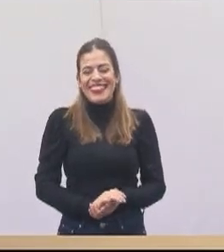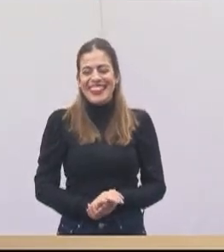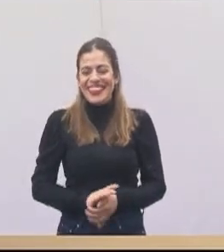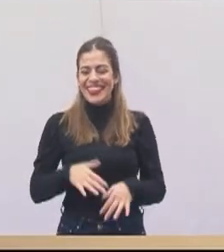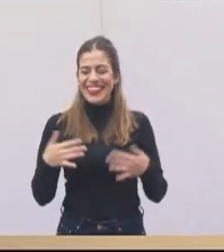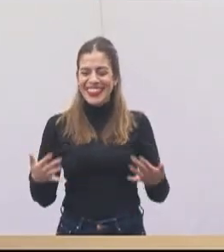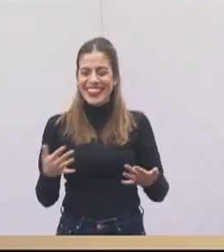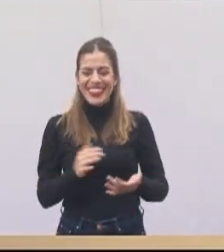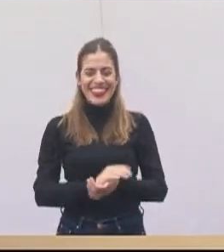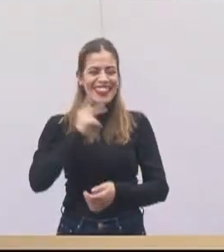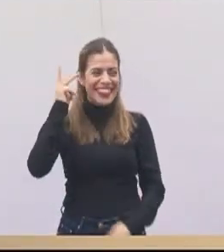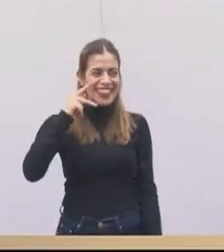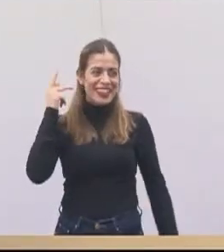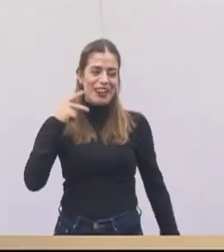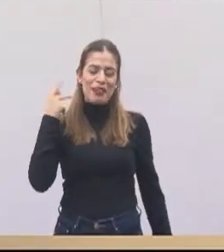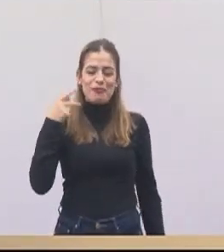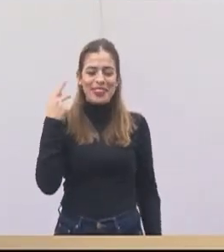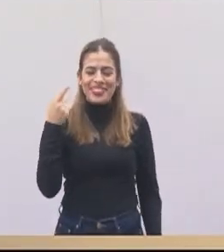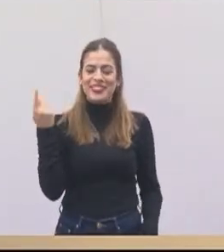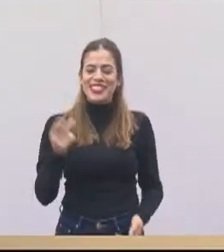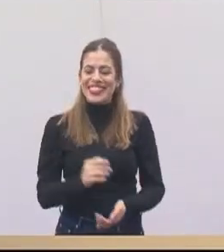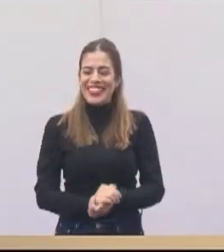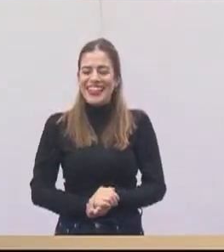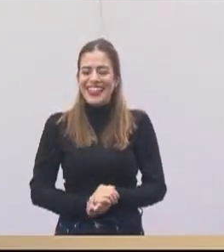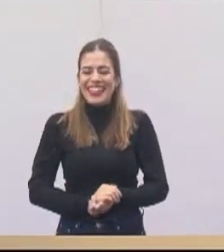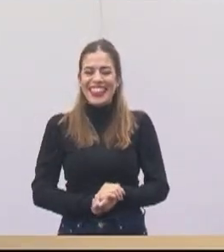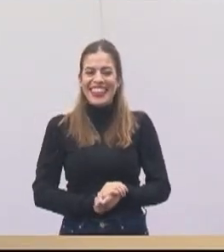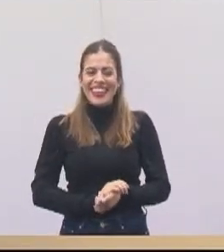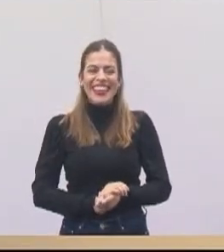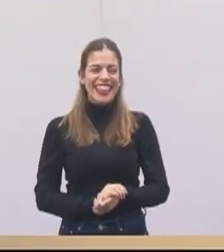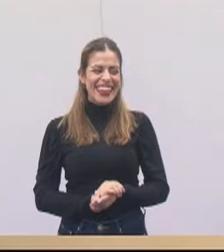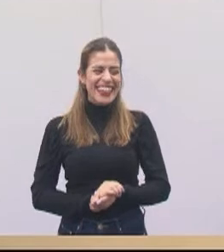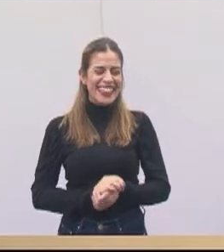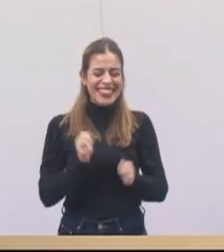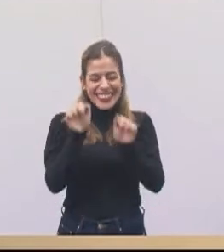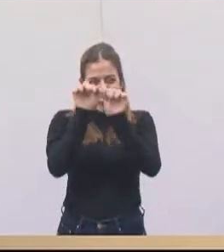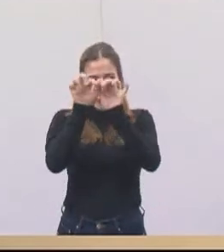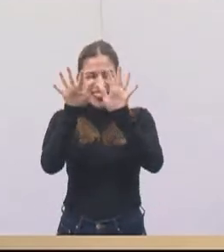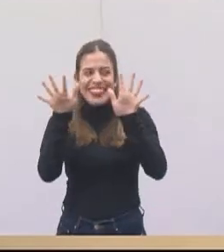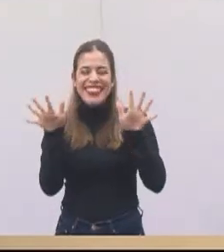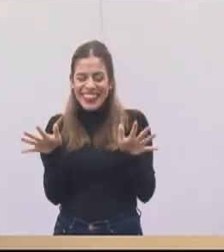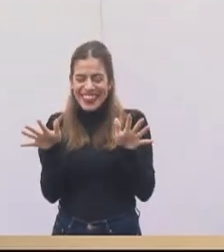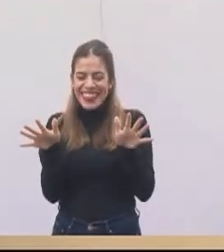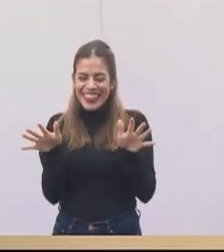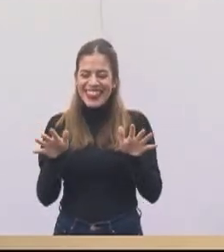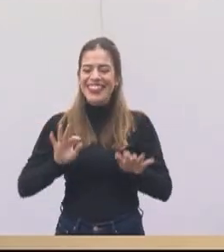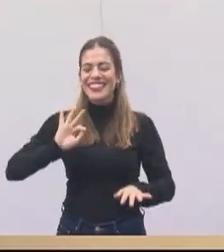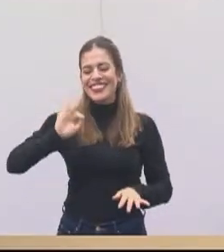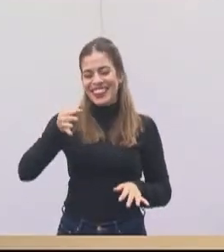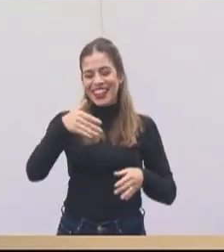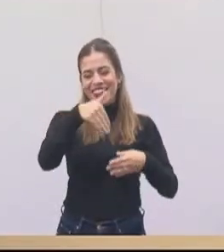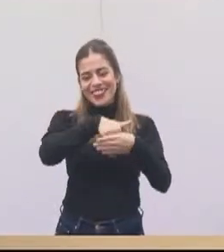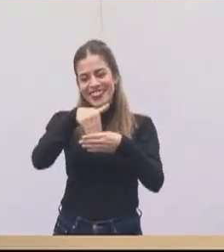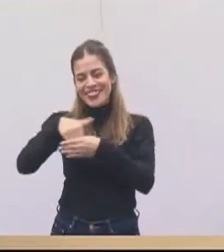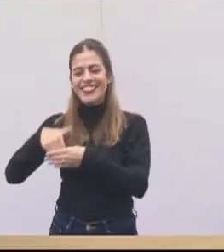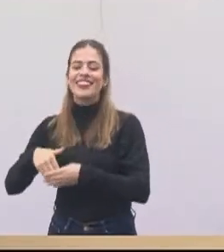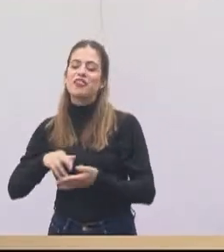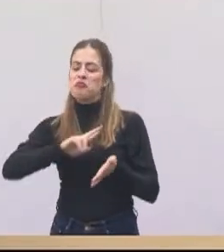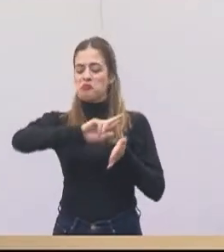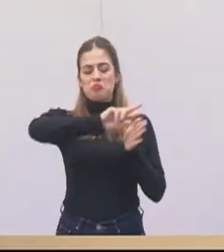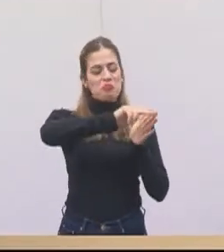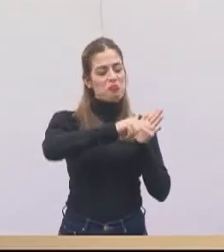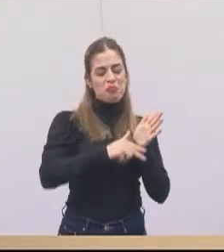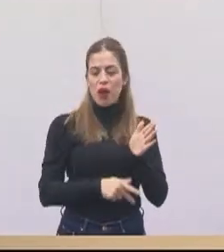vereador destina conforme ele quer. Então, eu acho que é isso que tem que ficar claro. A gente já votou aqui vários projetos contra o prefeito, projeto meu que já